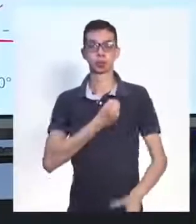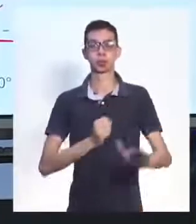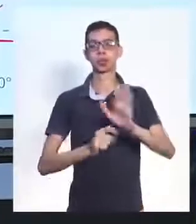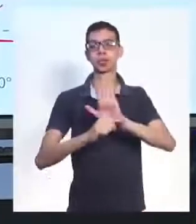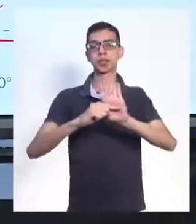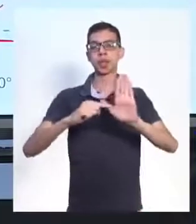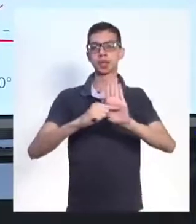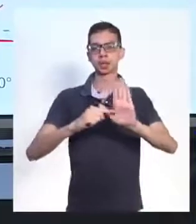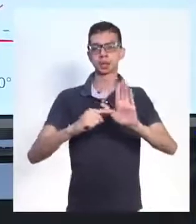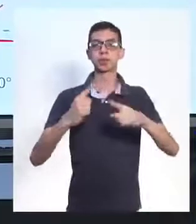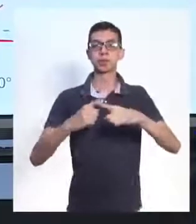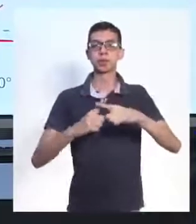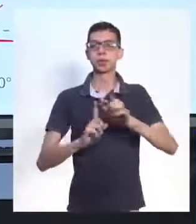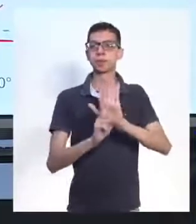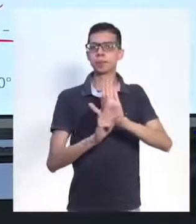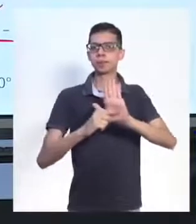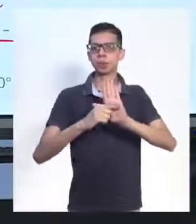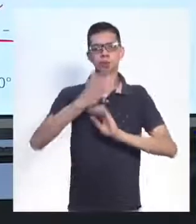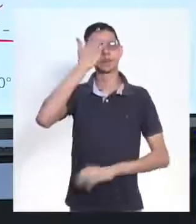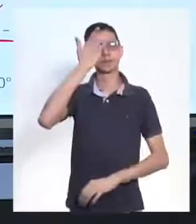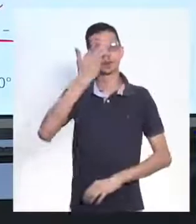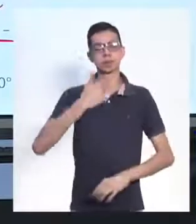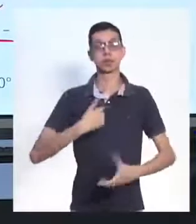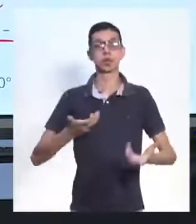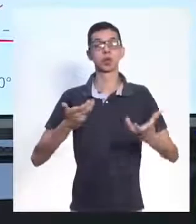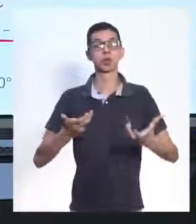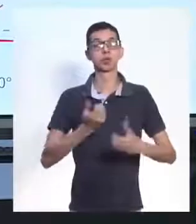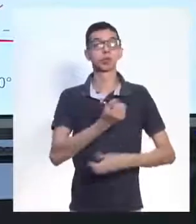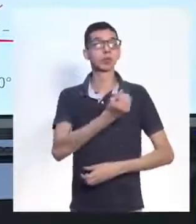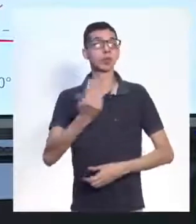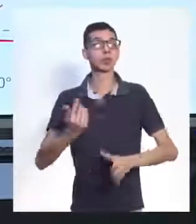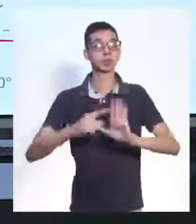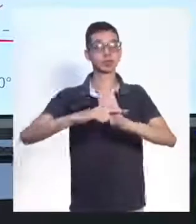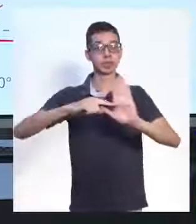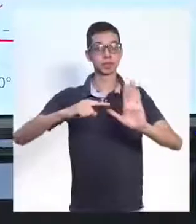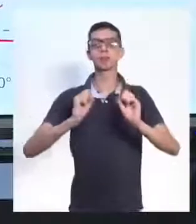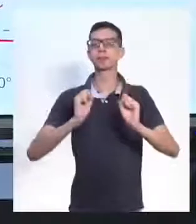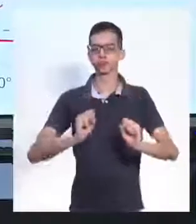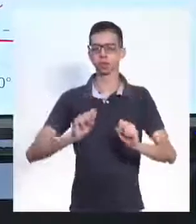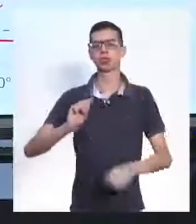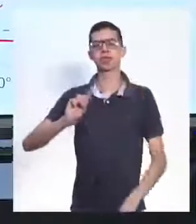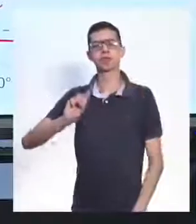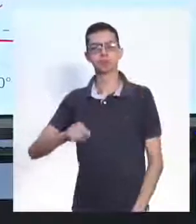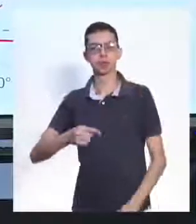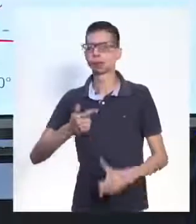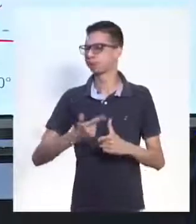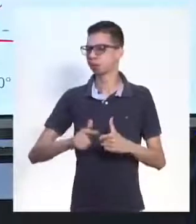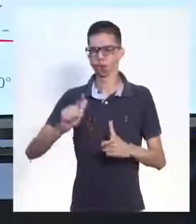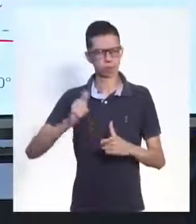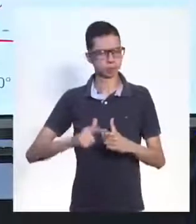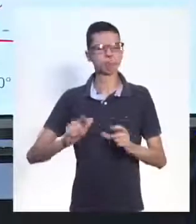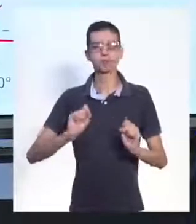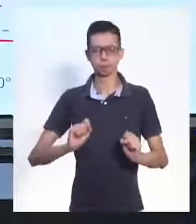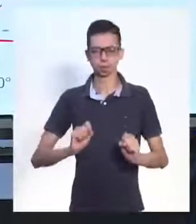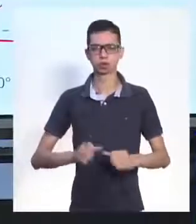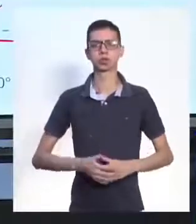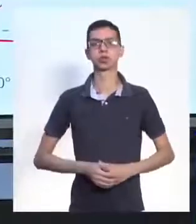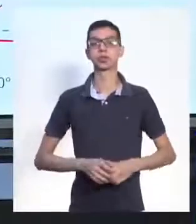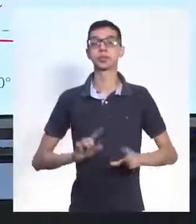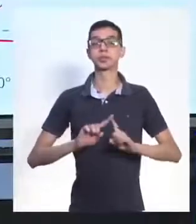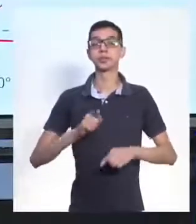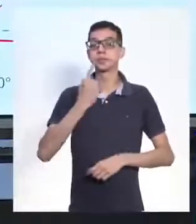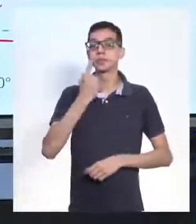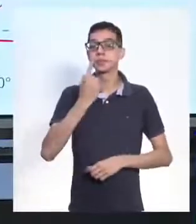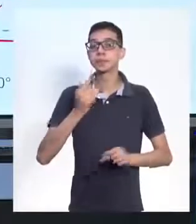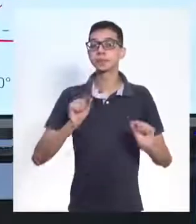mais fácil de encontrar. Eu quero números negativos. Pode ter vírgula, não tem problema, né, Osmar? Não Situações tem essa... que o número negativo